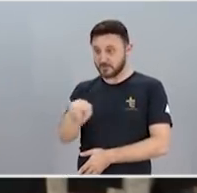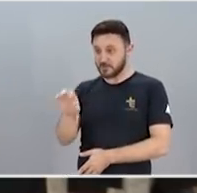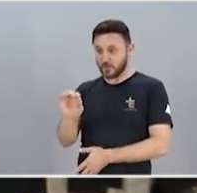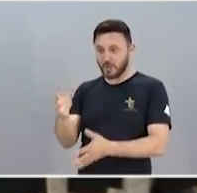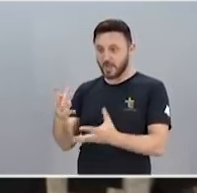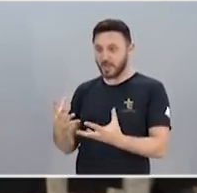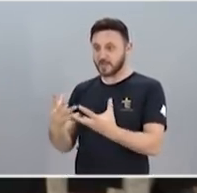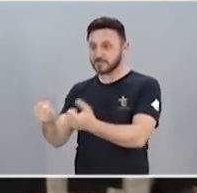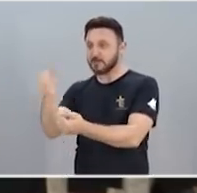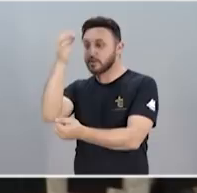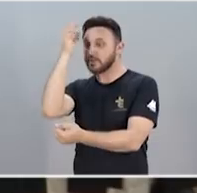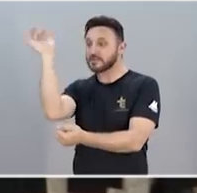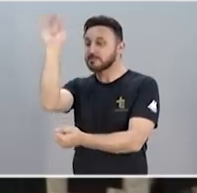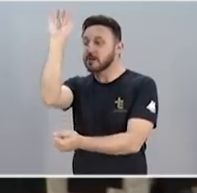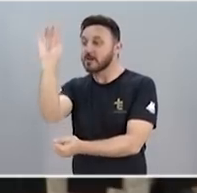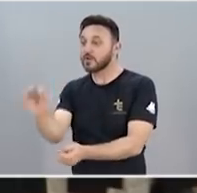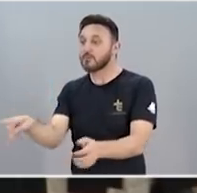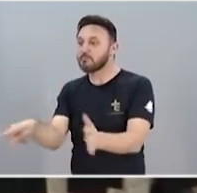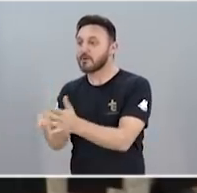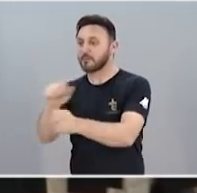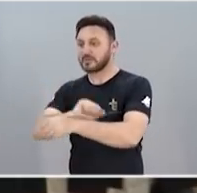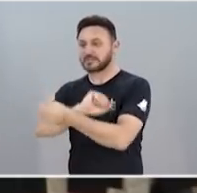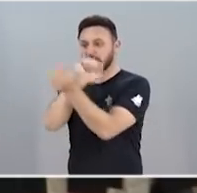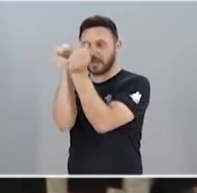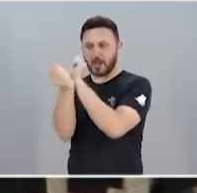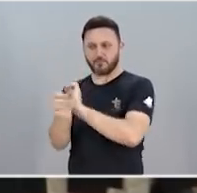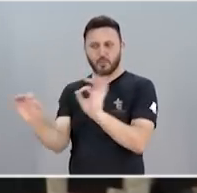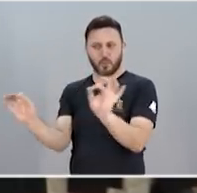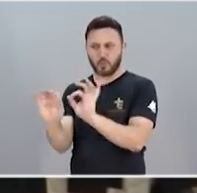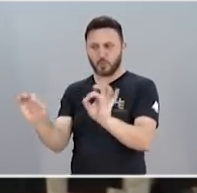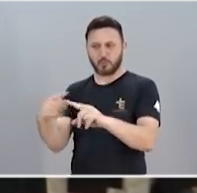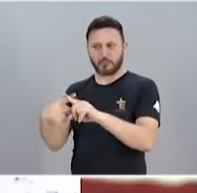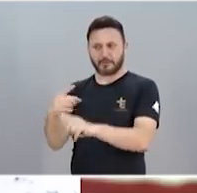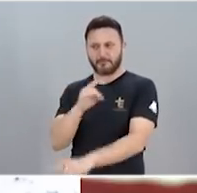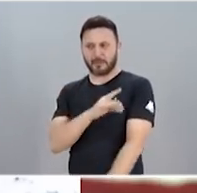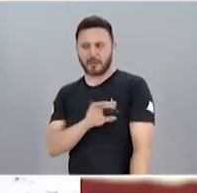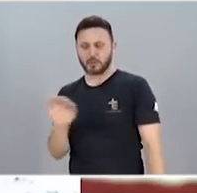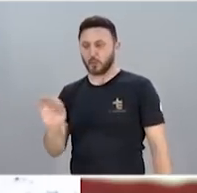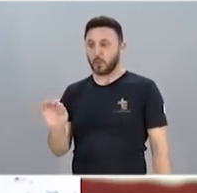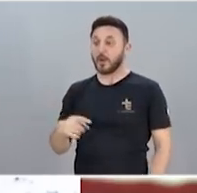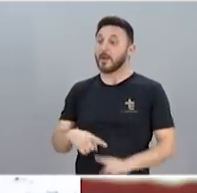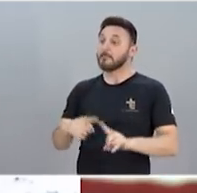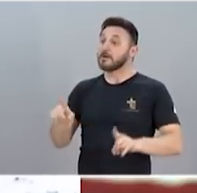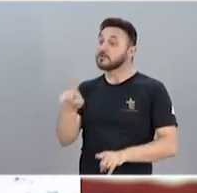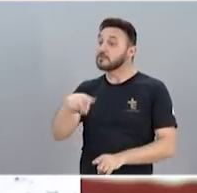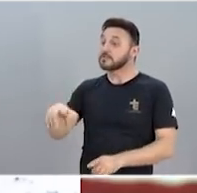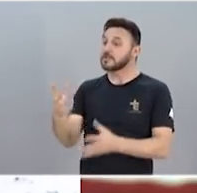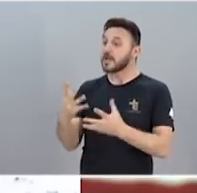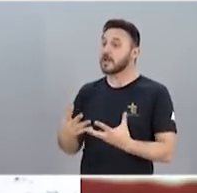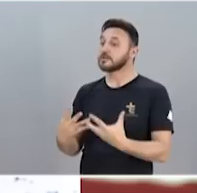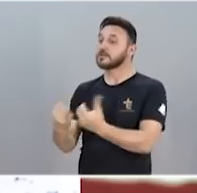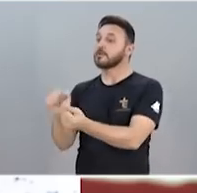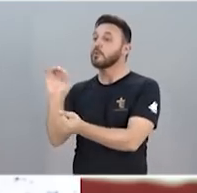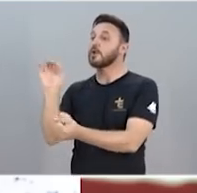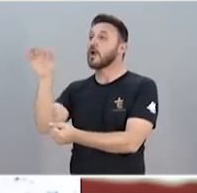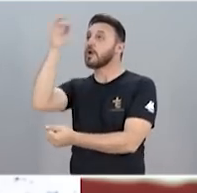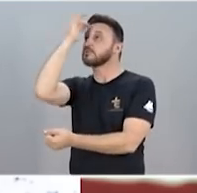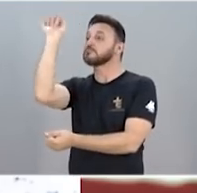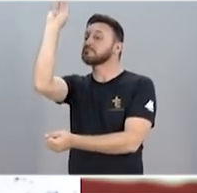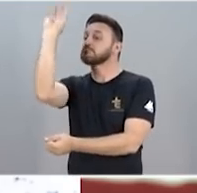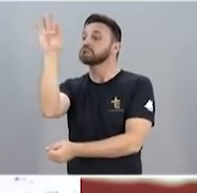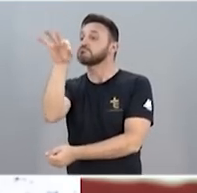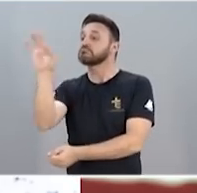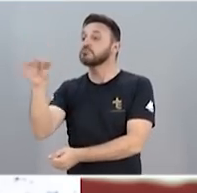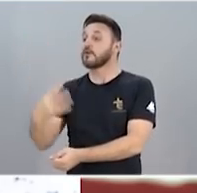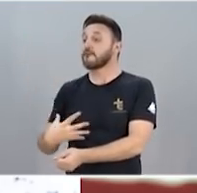um espírito de escravos para recairdes no medo, mas recebestes um espírito de